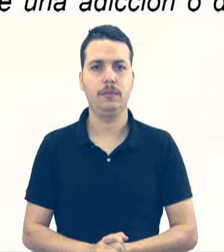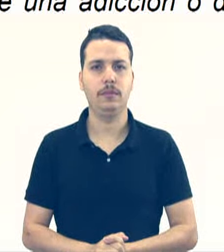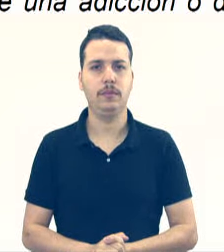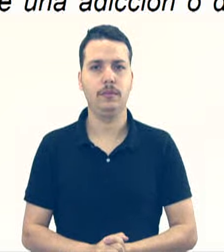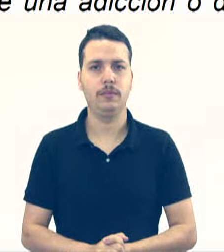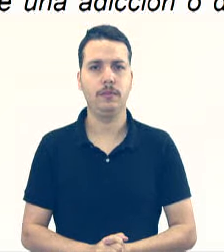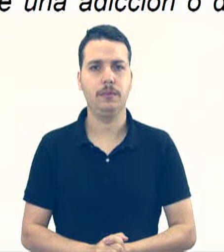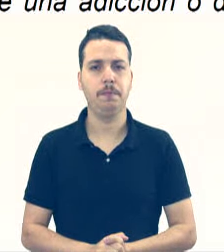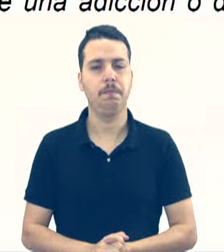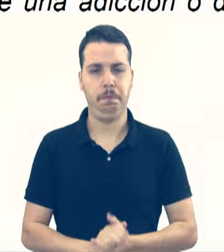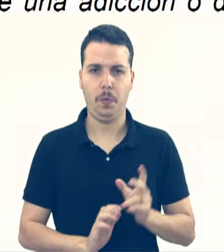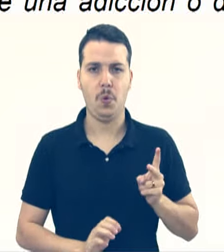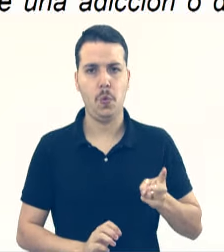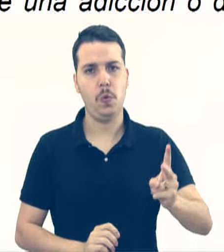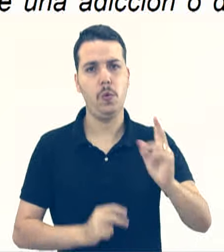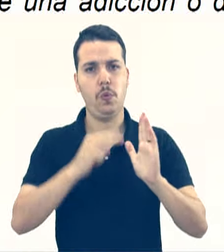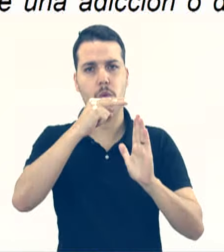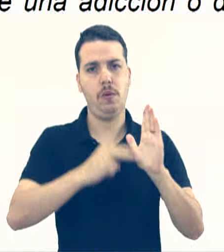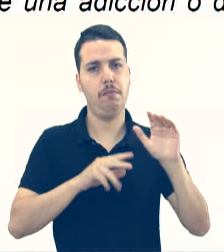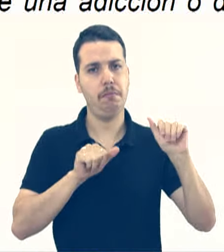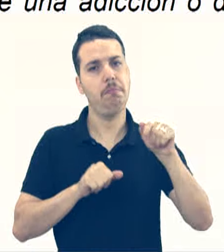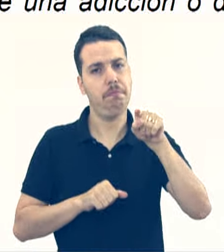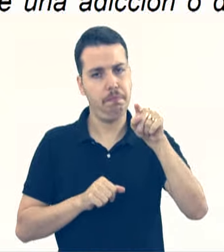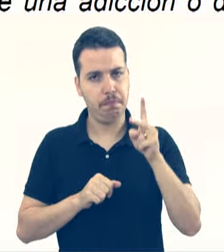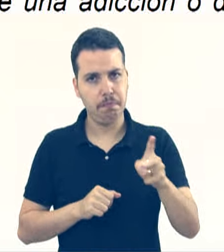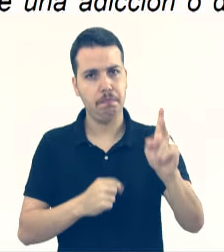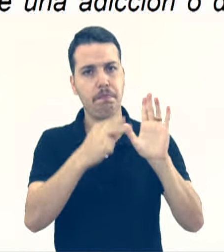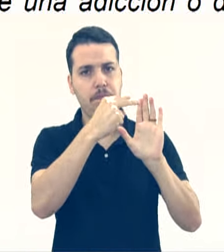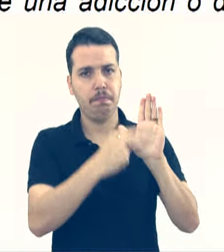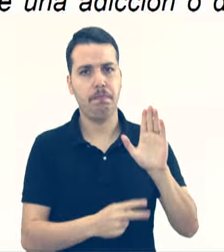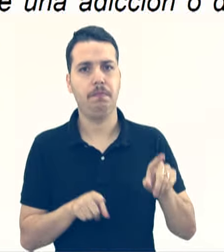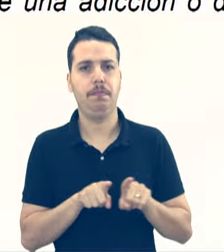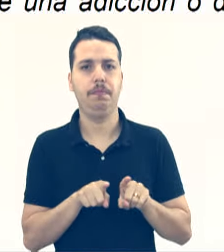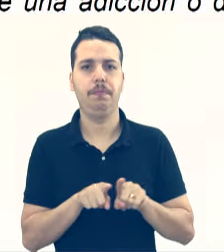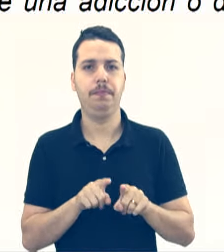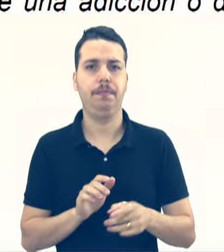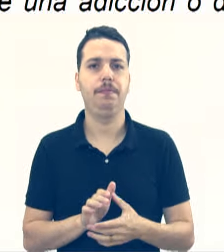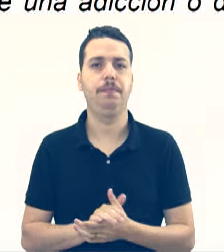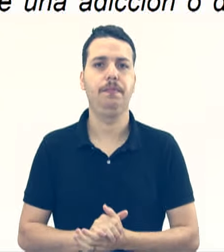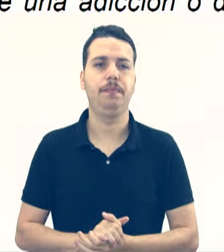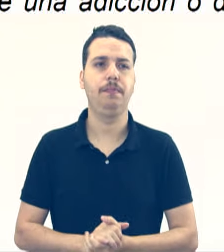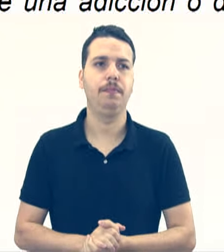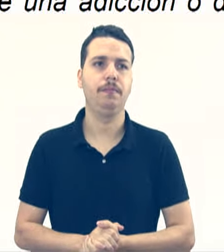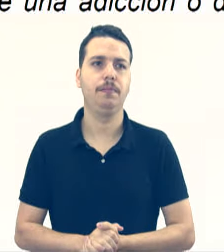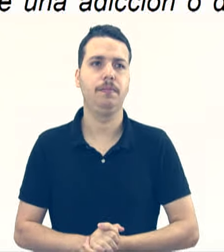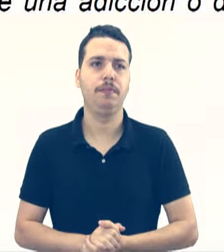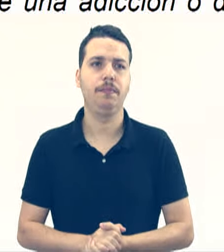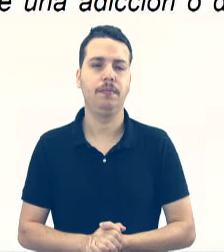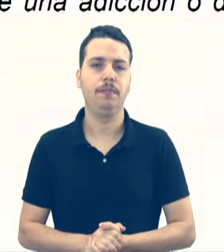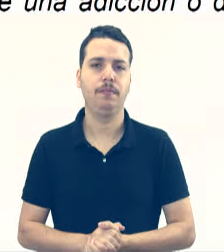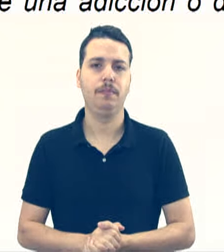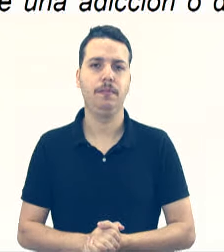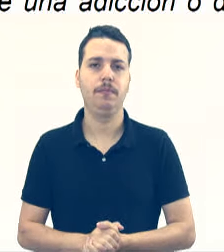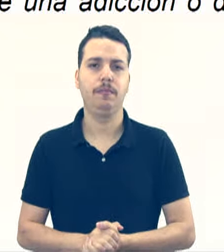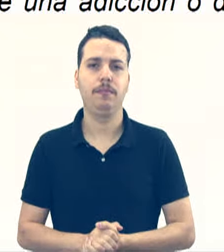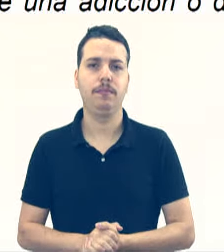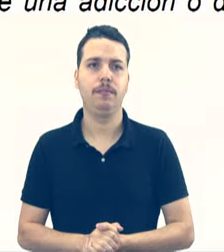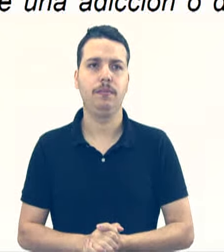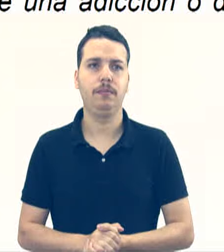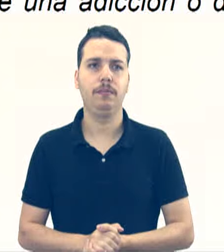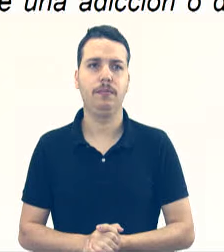hogares, apareceram modalidades. La que parece estar más de moda últimamente es